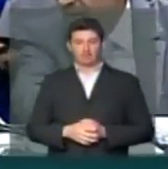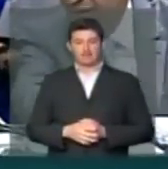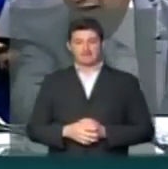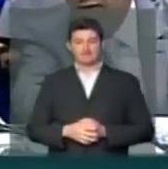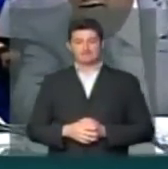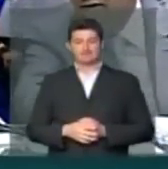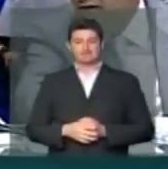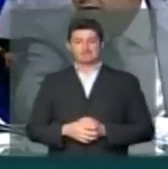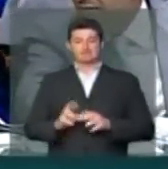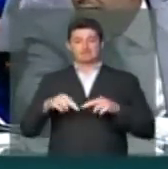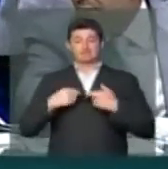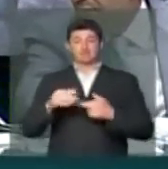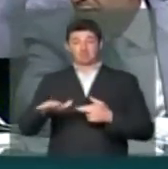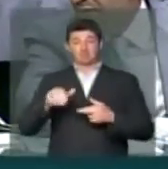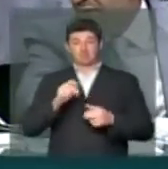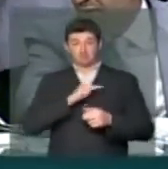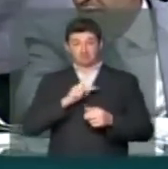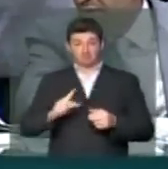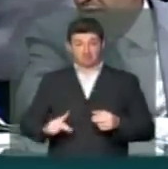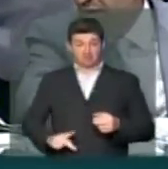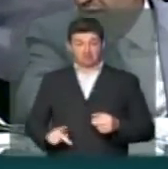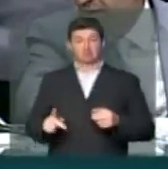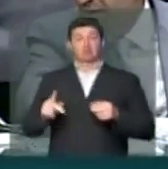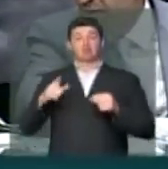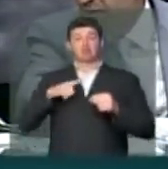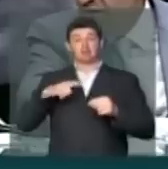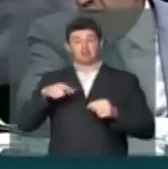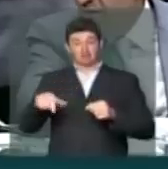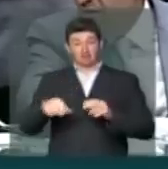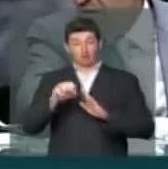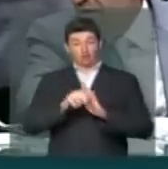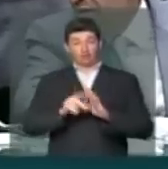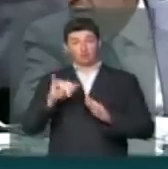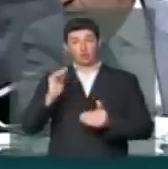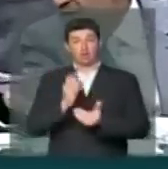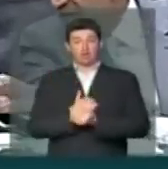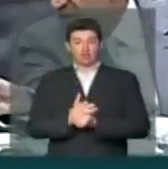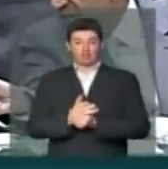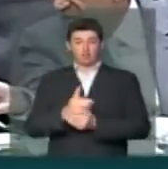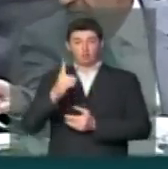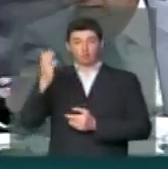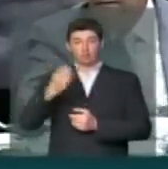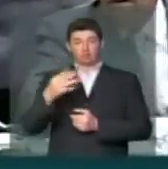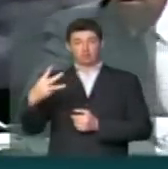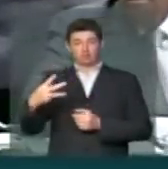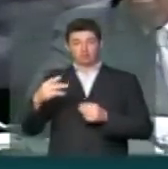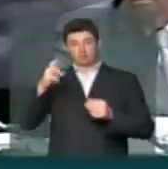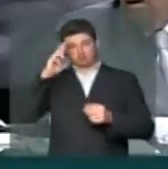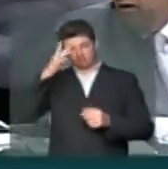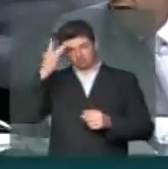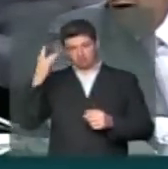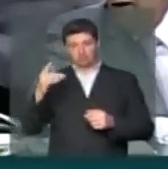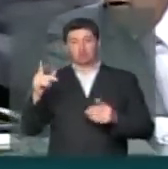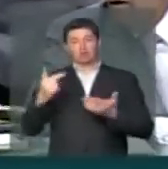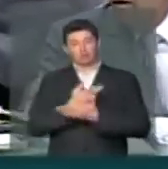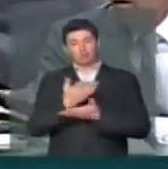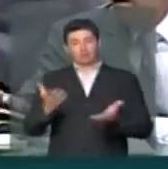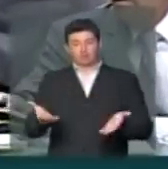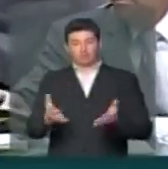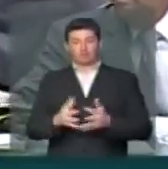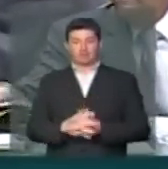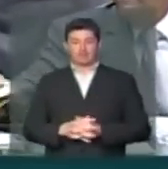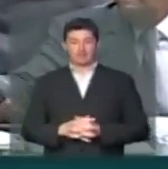serão convocadas pela presidência respectiva de ofício por requerimento de um terço dos senhores membros. Foi o que aconteceu.